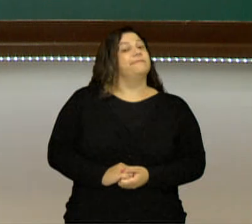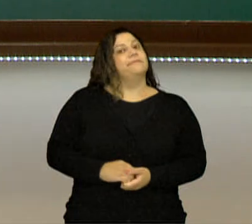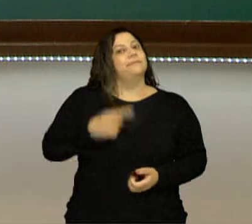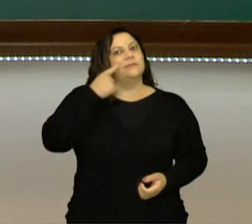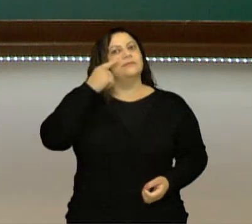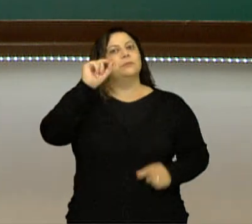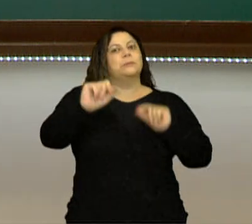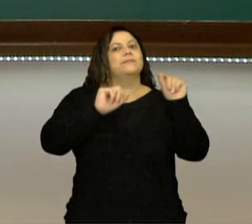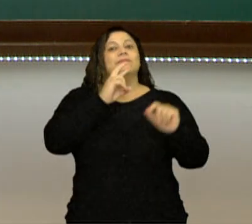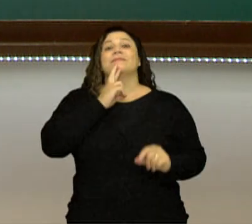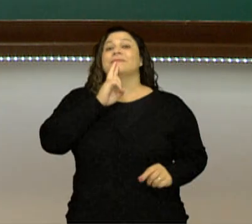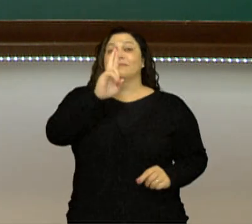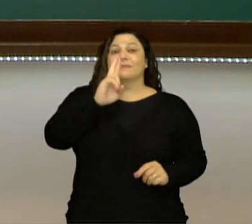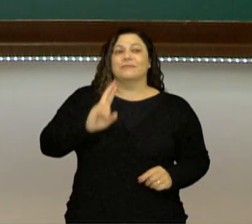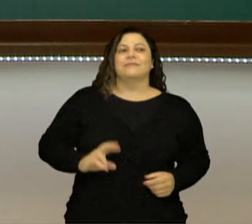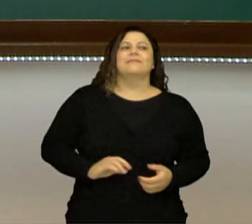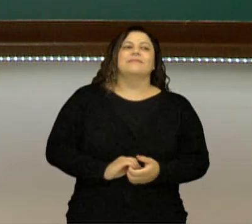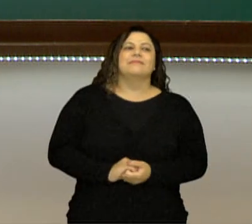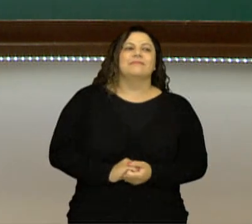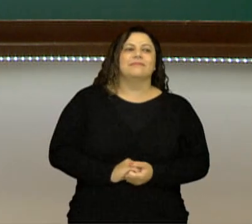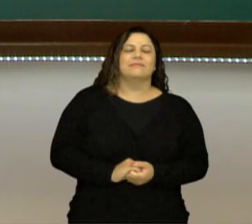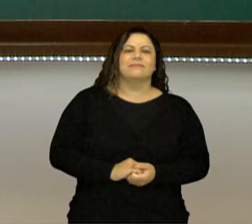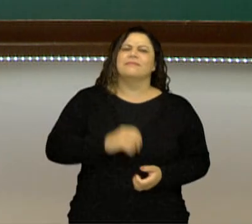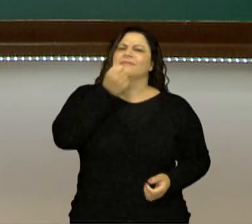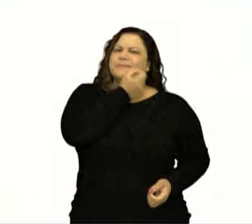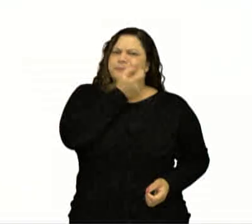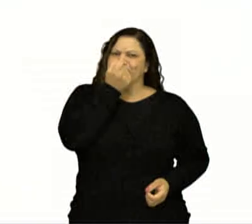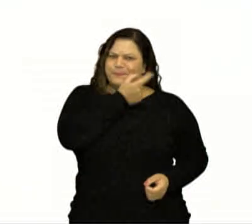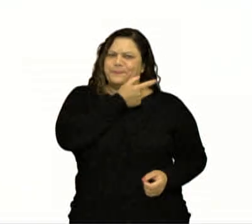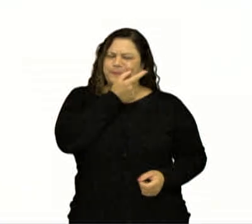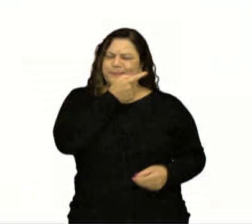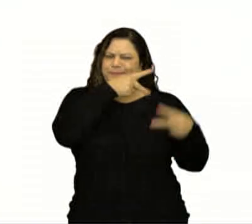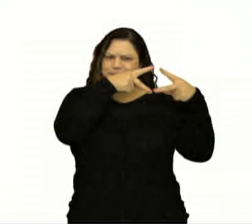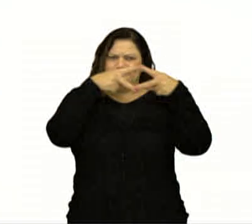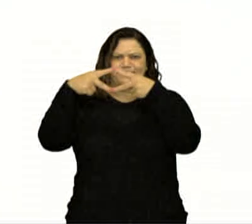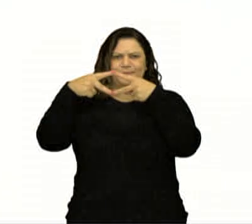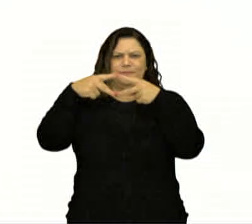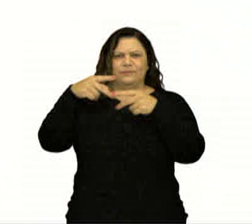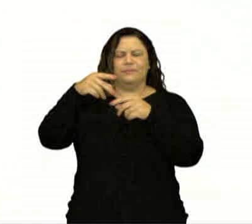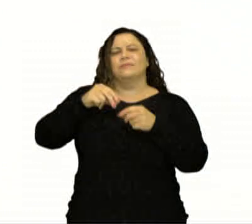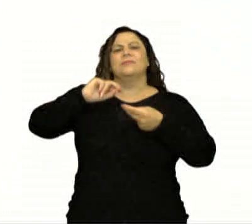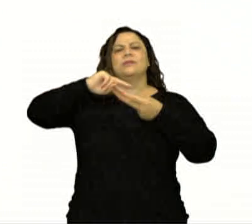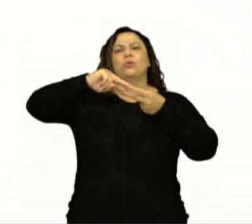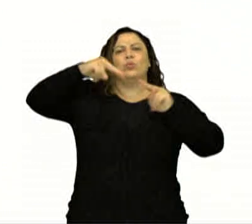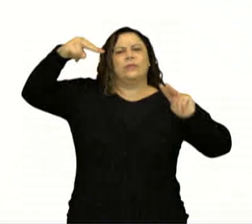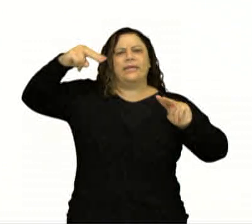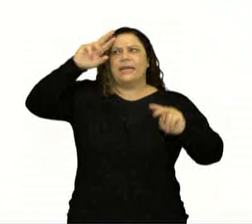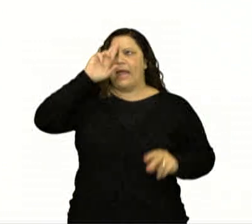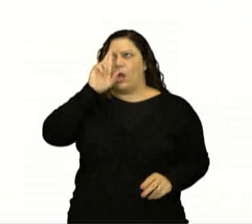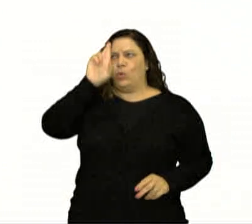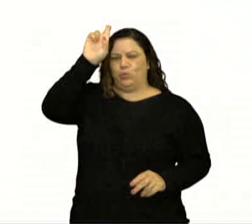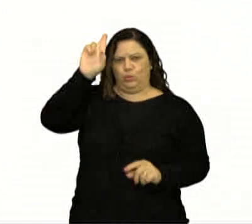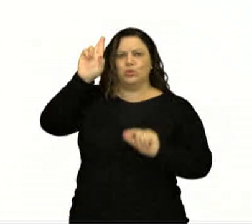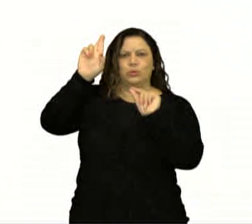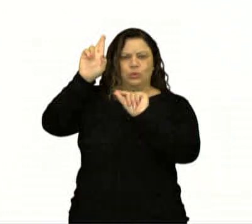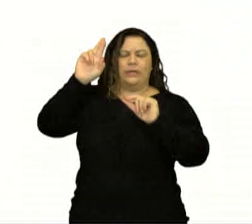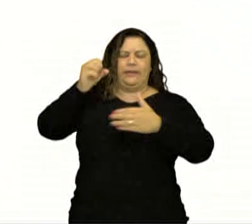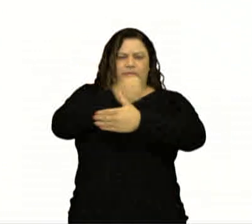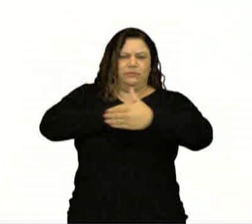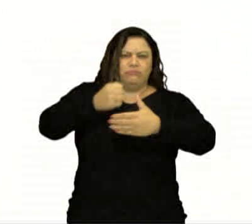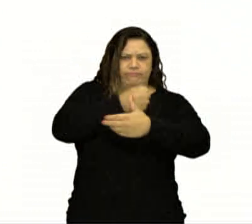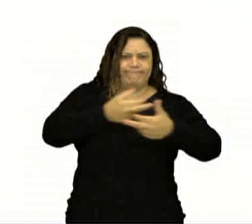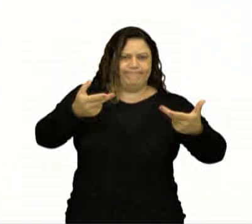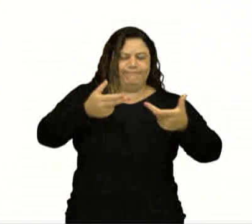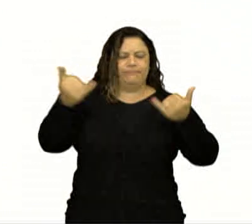Vamos ver o que você respondeu lá? A charge considera o DNA como sendo o chefe de cozinha, que traz as informações de uma receita.